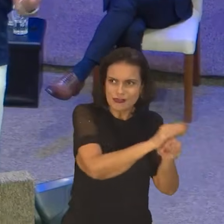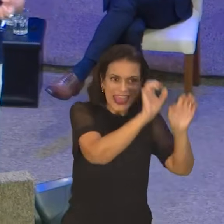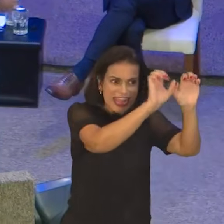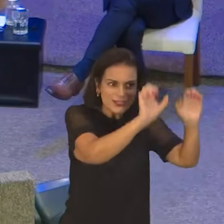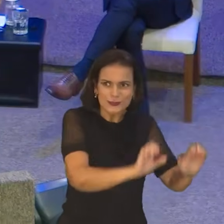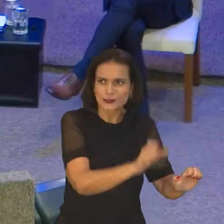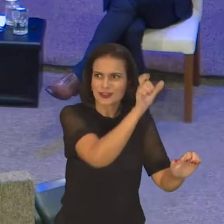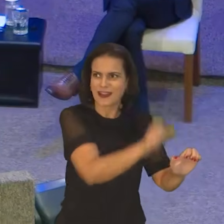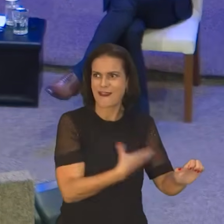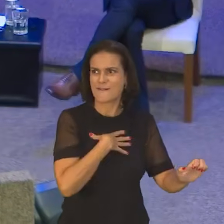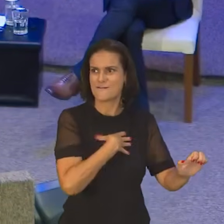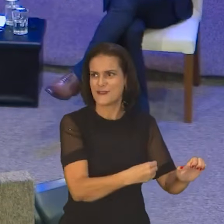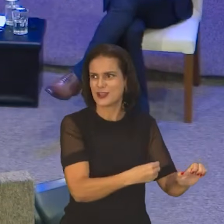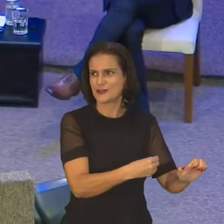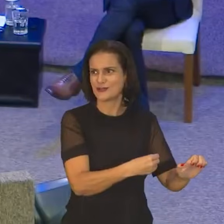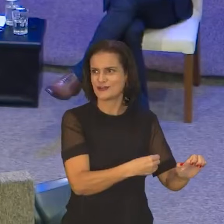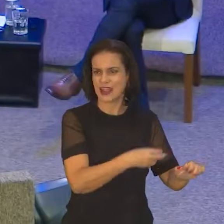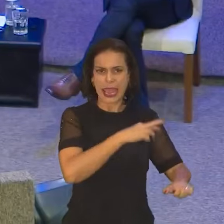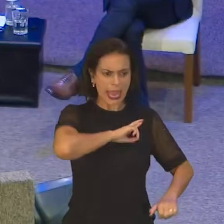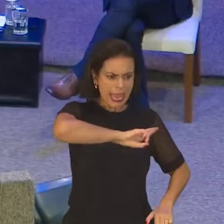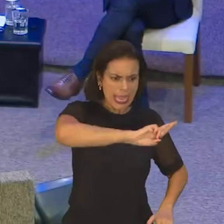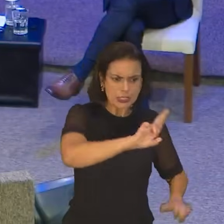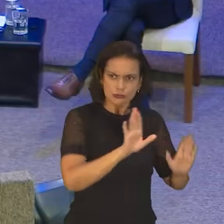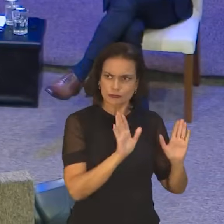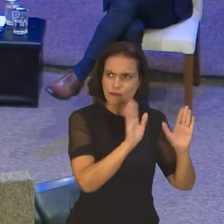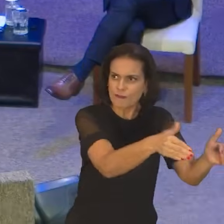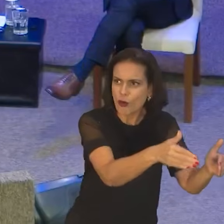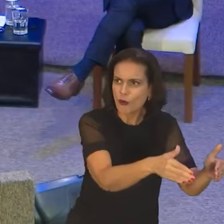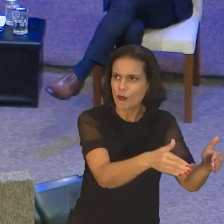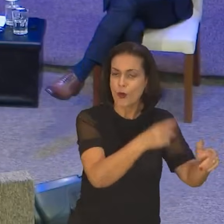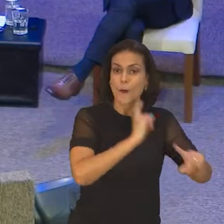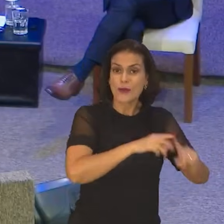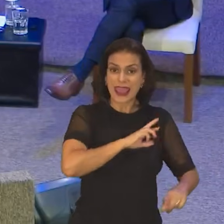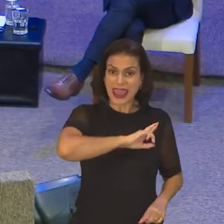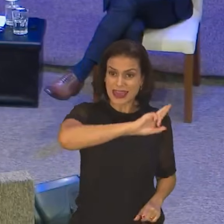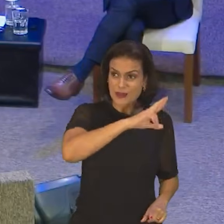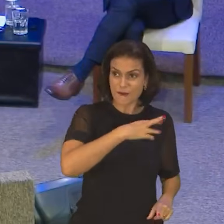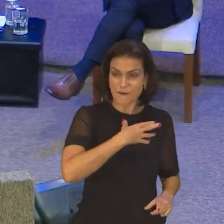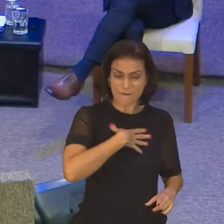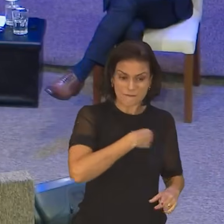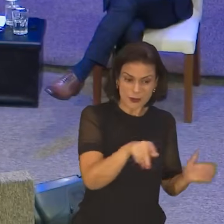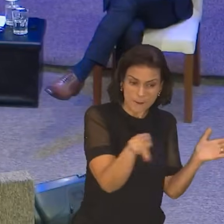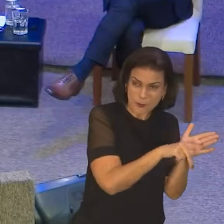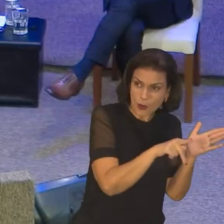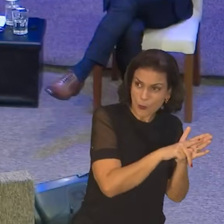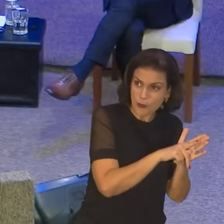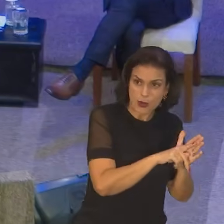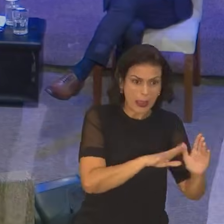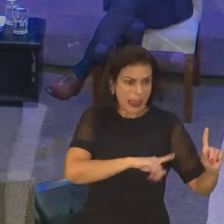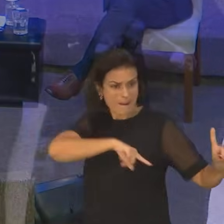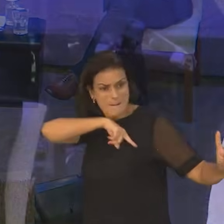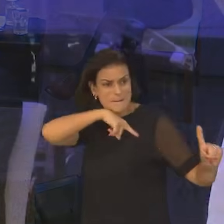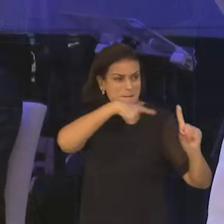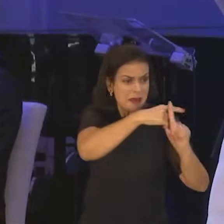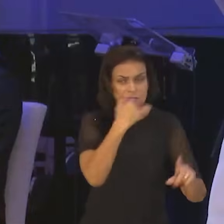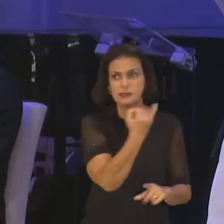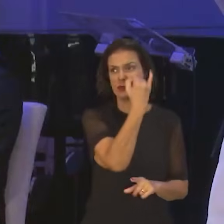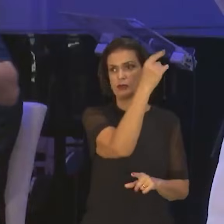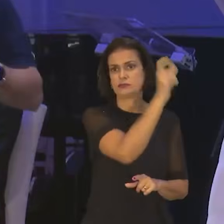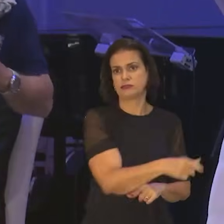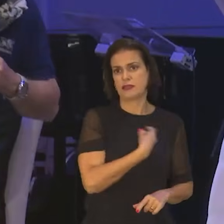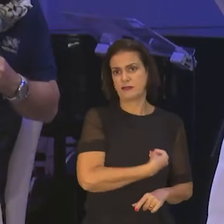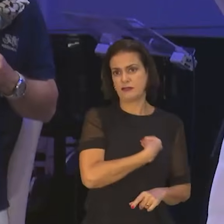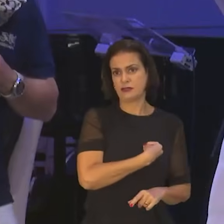estrutura na vida do seu filho religiosa. Porque a religião para o filho do muçulmano é a mais importante na vida dele.